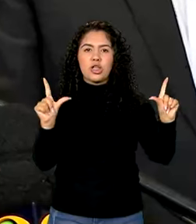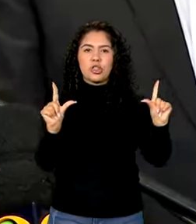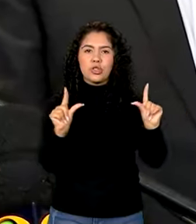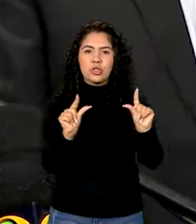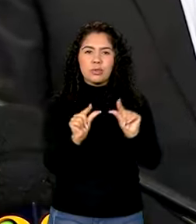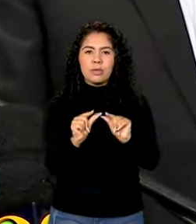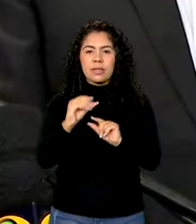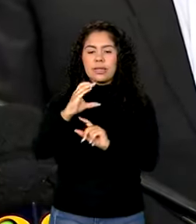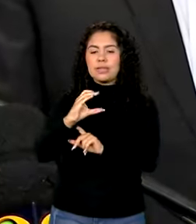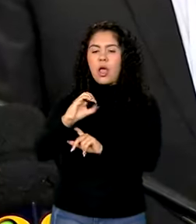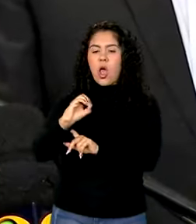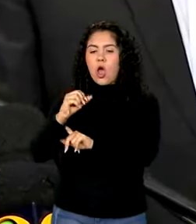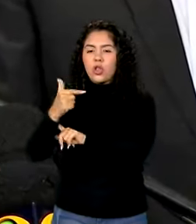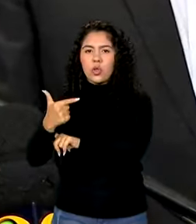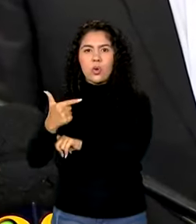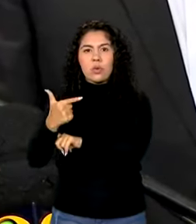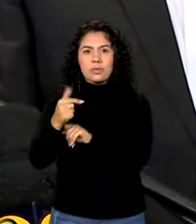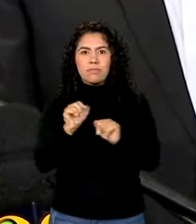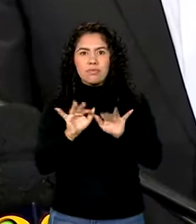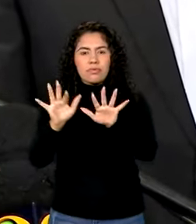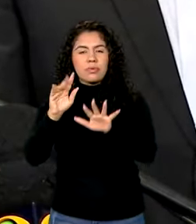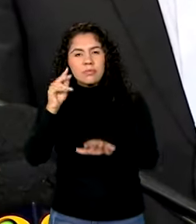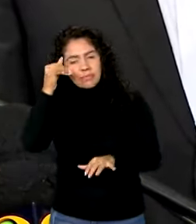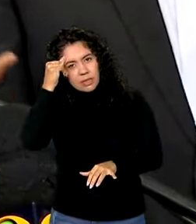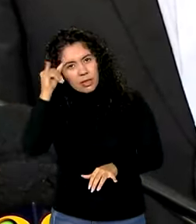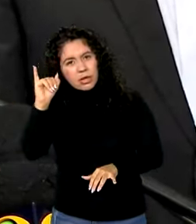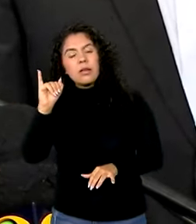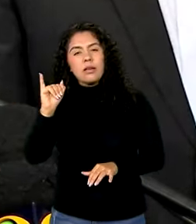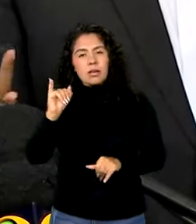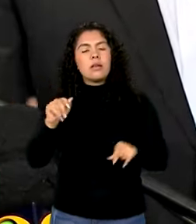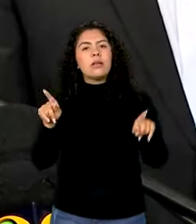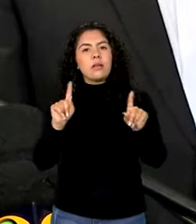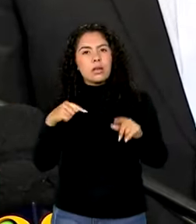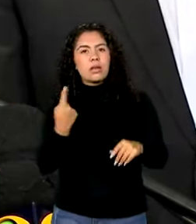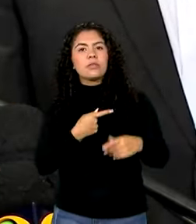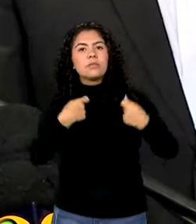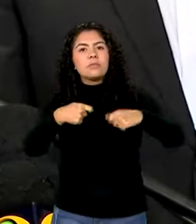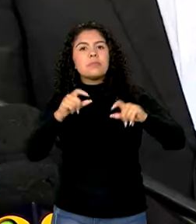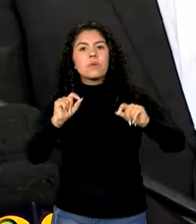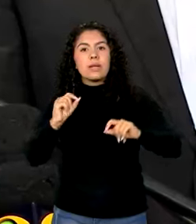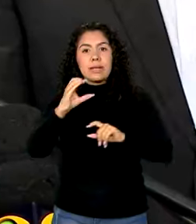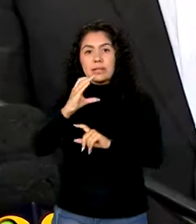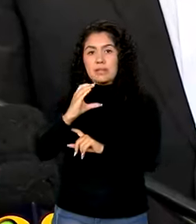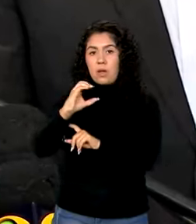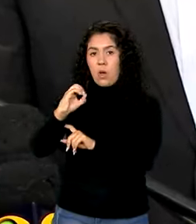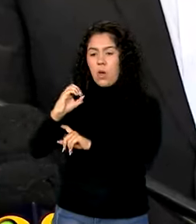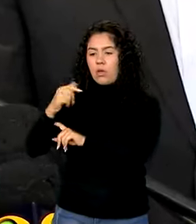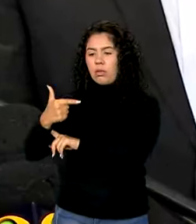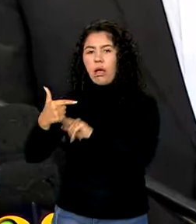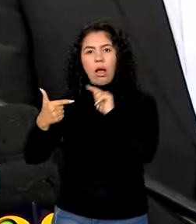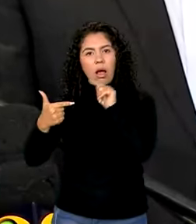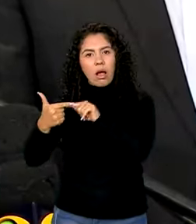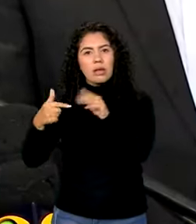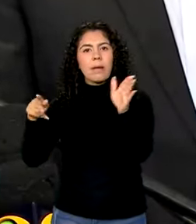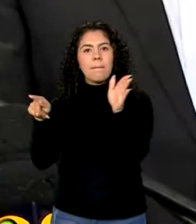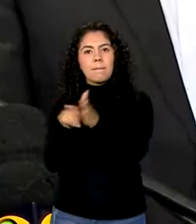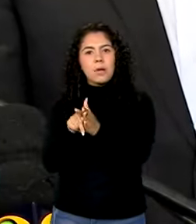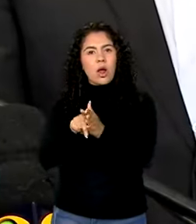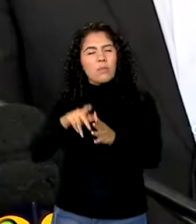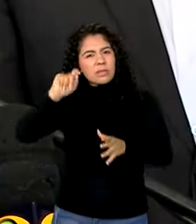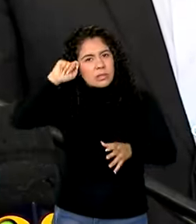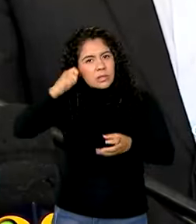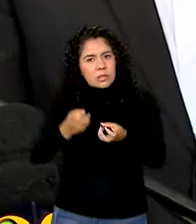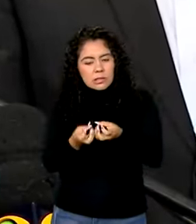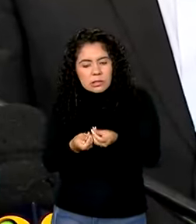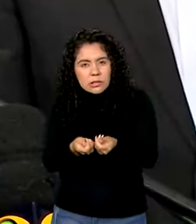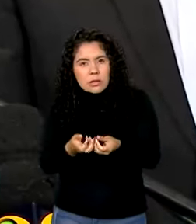de CO2. Porque nós precisamos zerar as emissões de CO2 que vêm do carvão, do petróleo